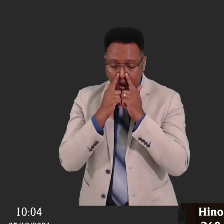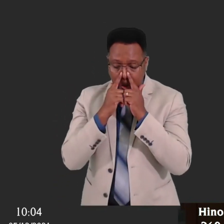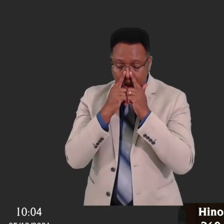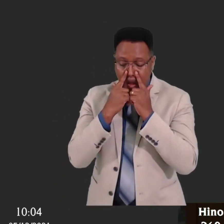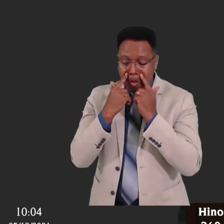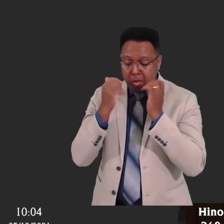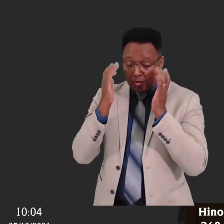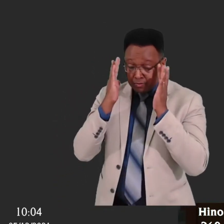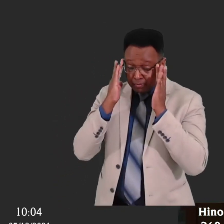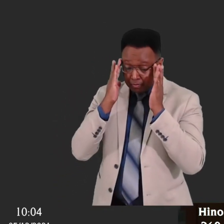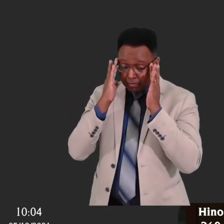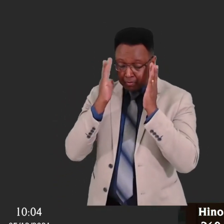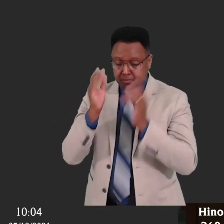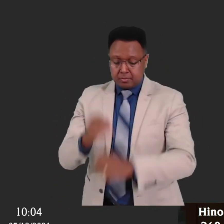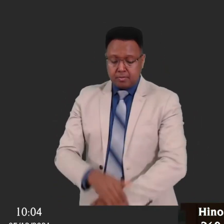Glória a Jesus.